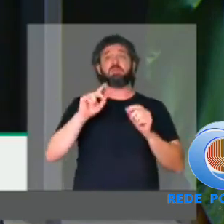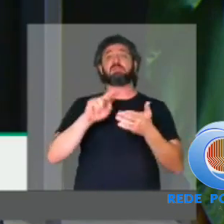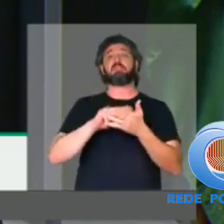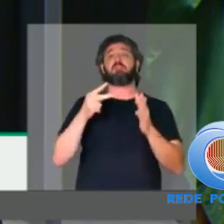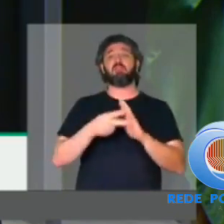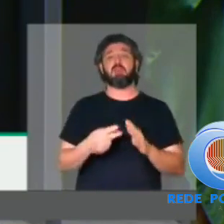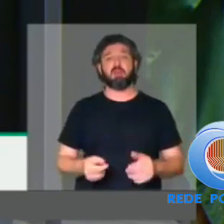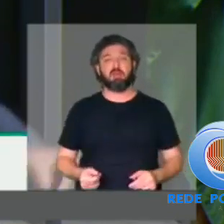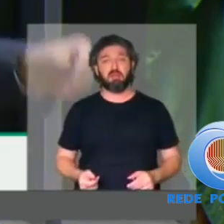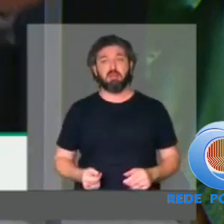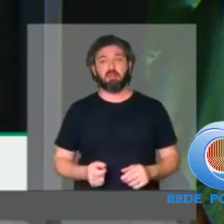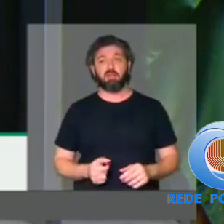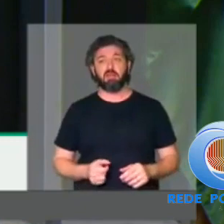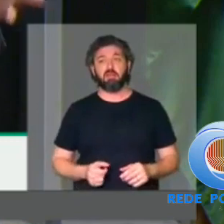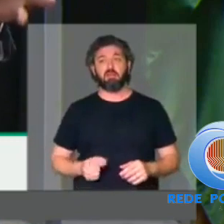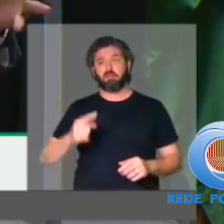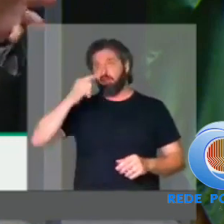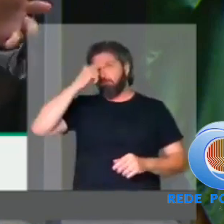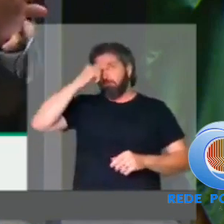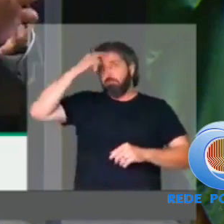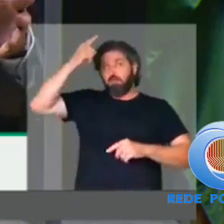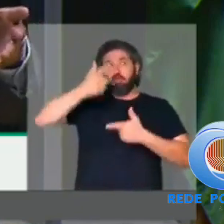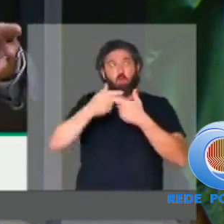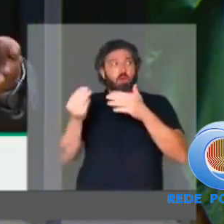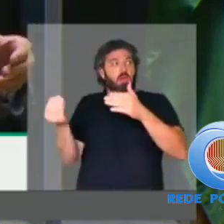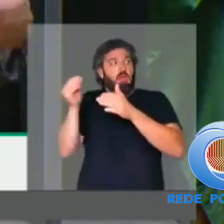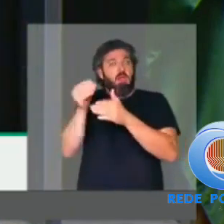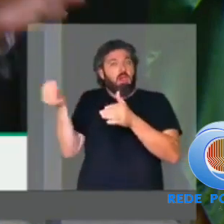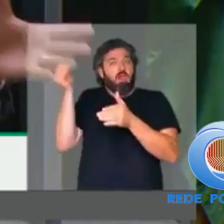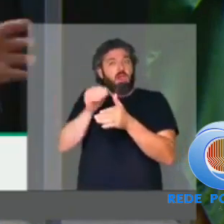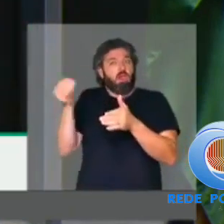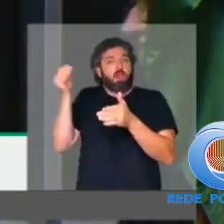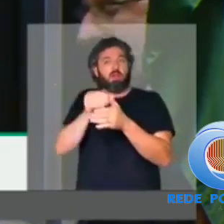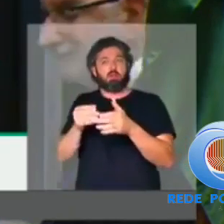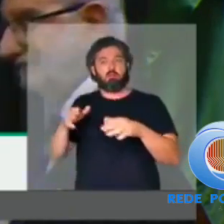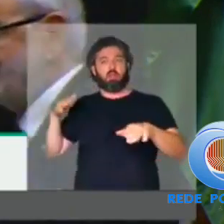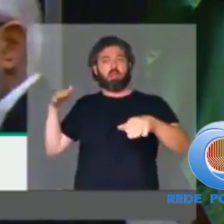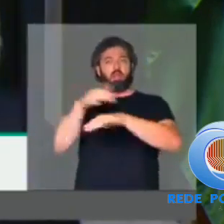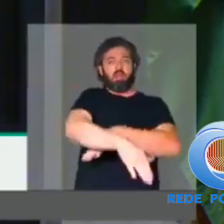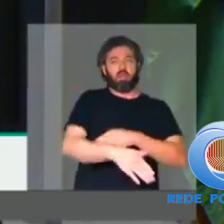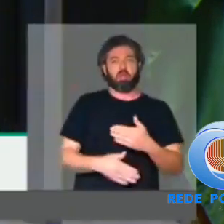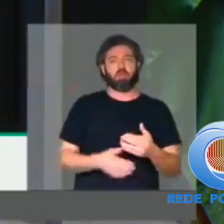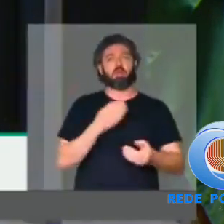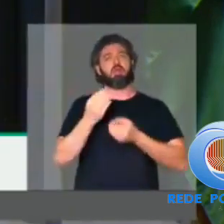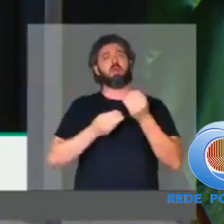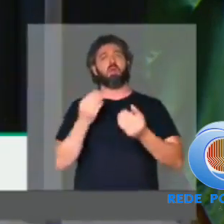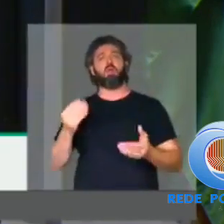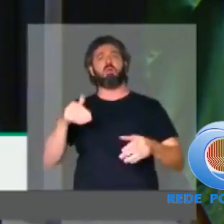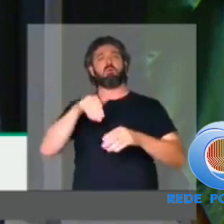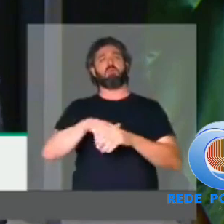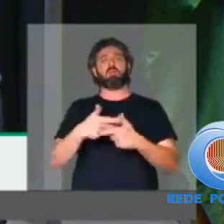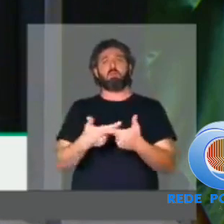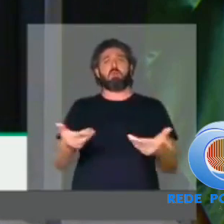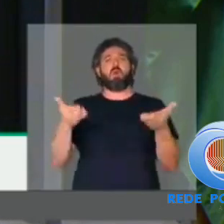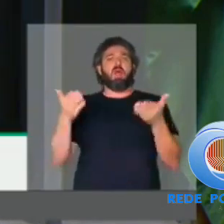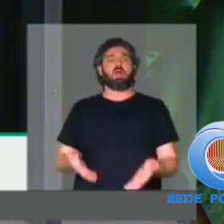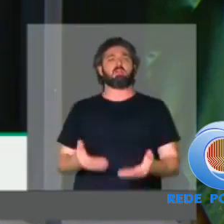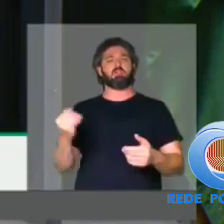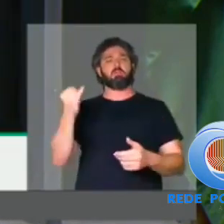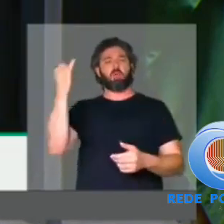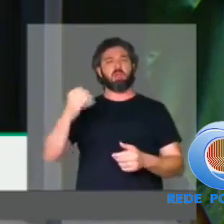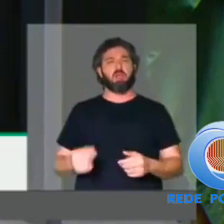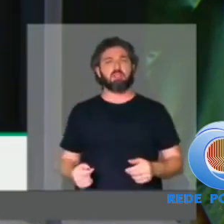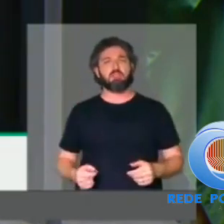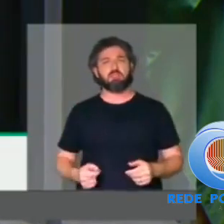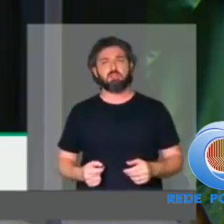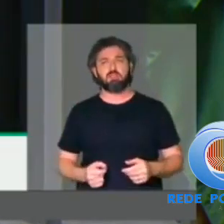se trata. Se está inventando um monte de coisas aqui e de atropelo, como é que se pode votar uma coisa dessa